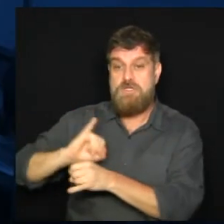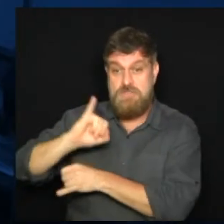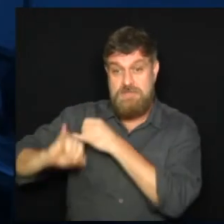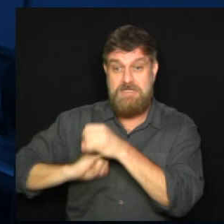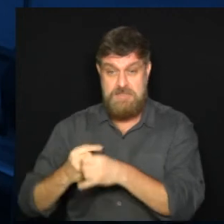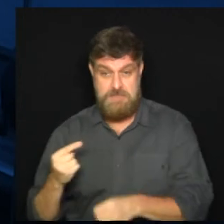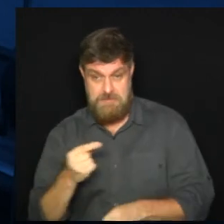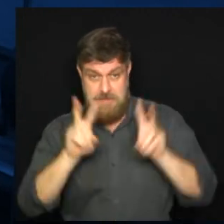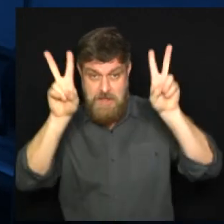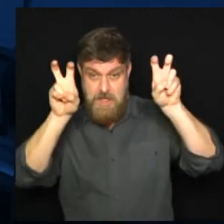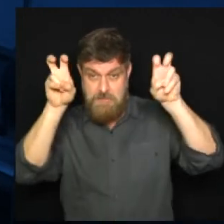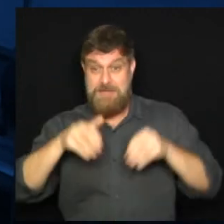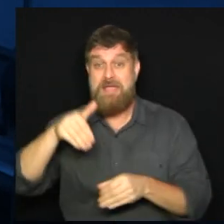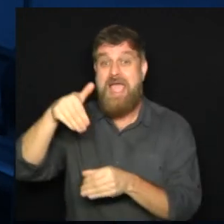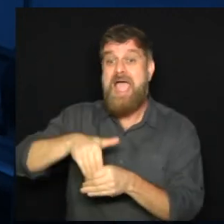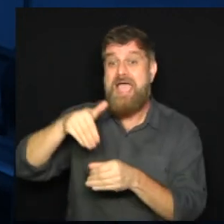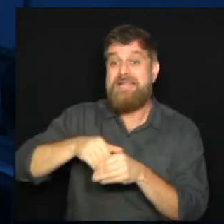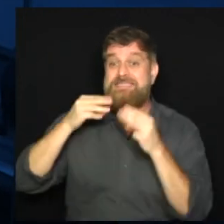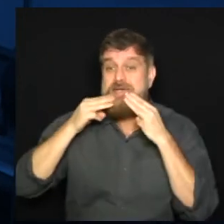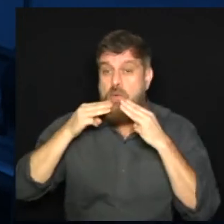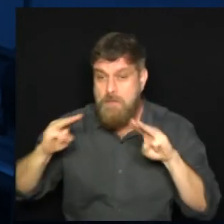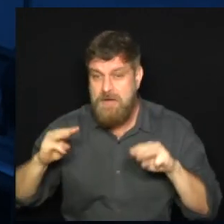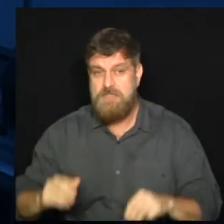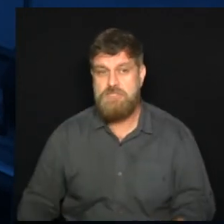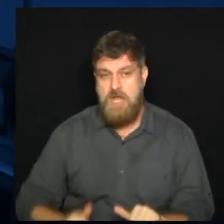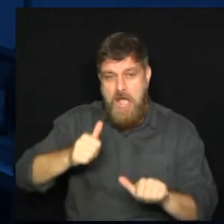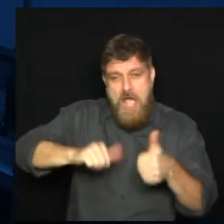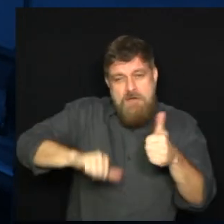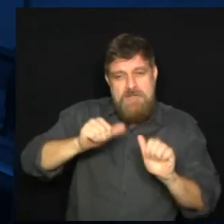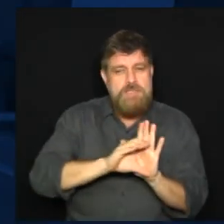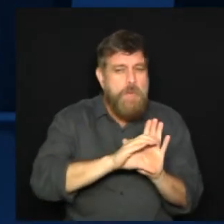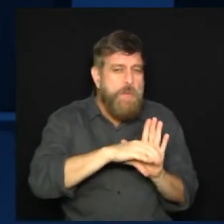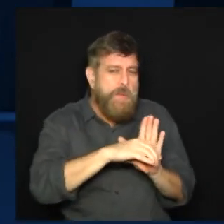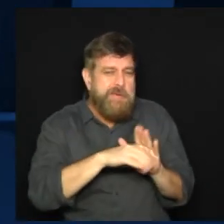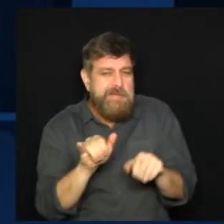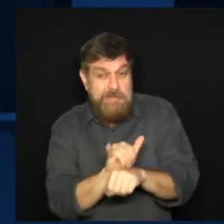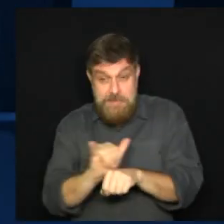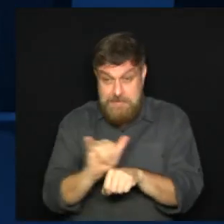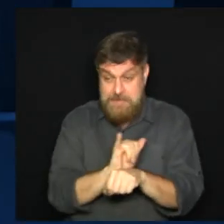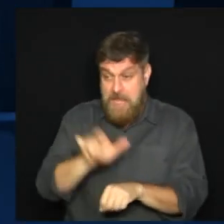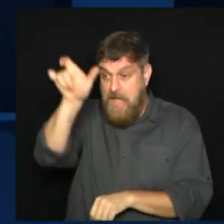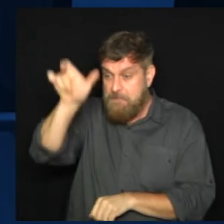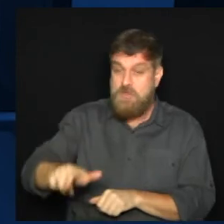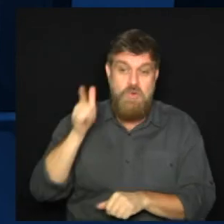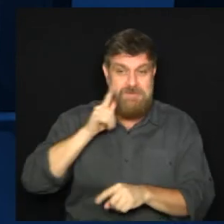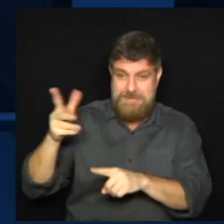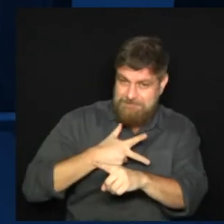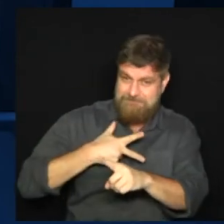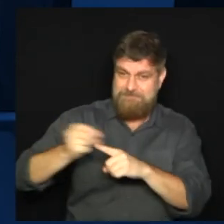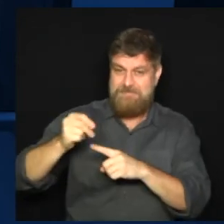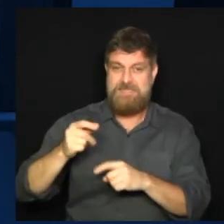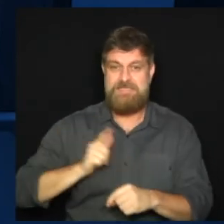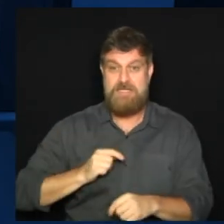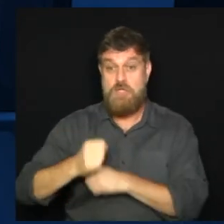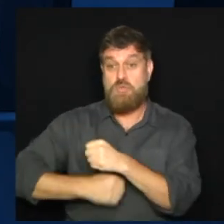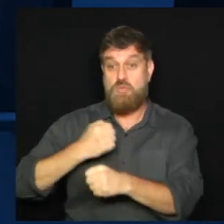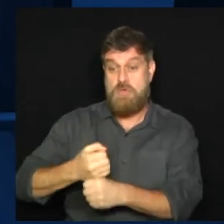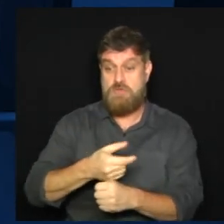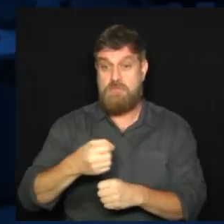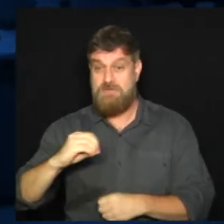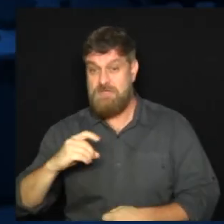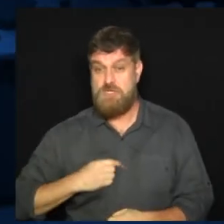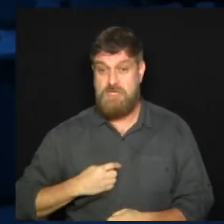Câmara. Confira só esse convite da Elecamp. A Escola do Legislativo de Campinas promove um ciclo de palestras sobre